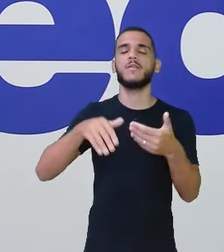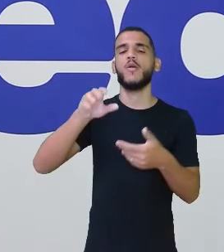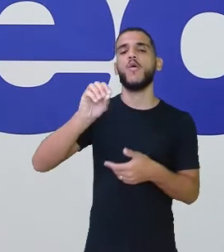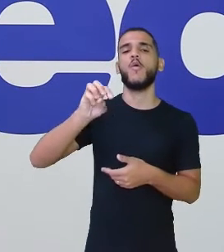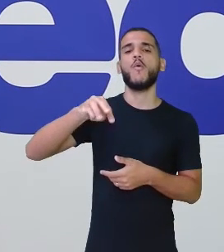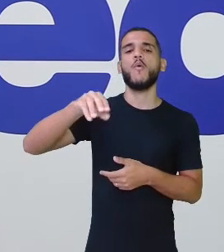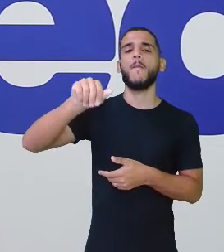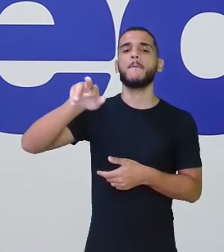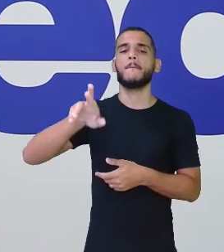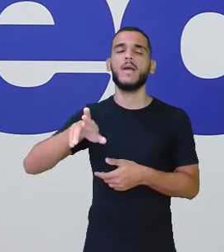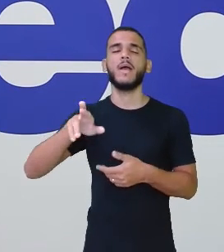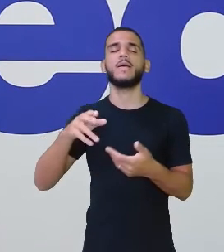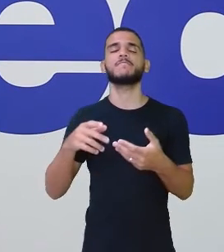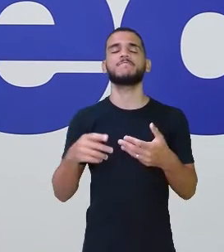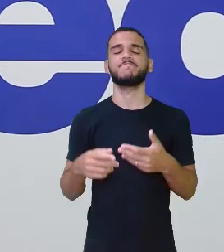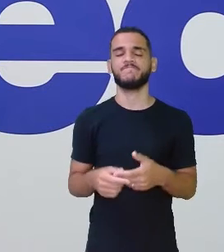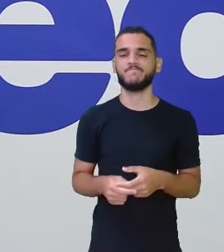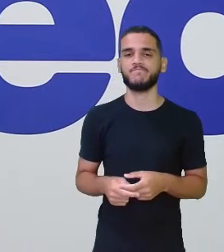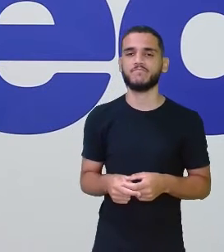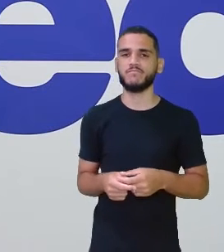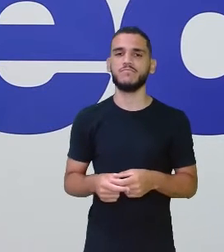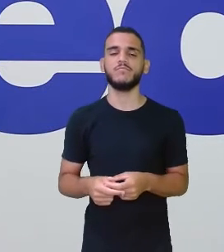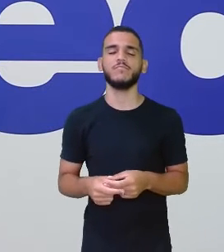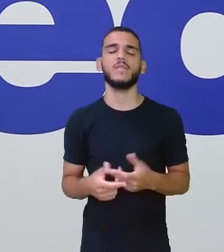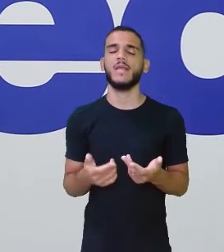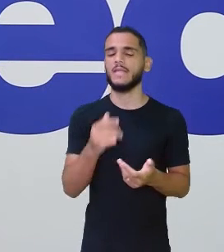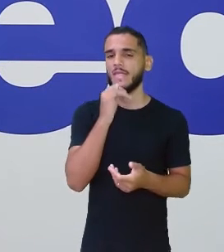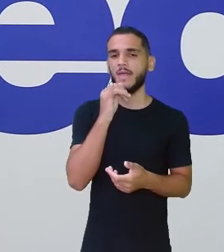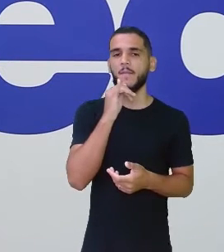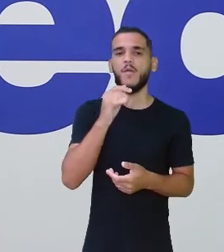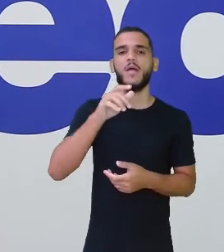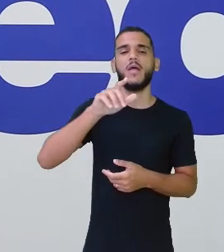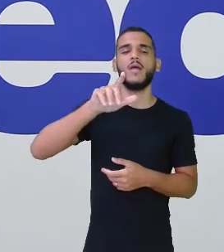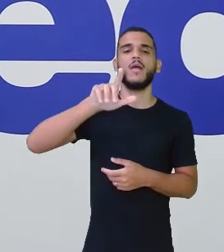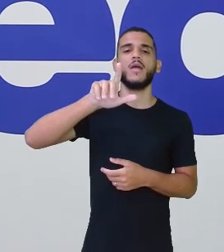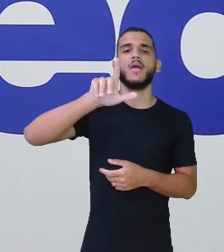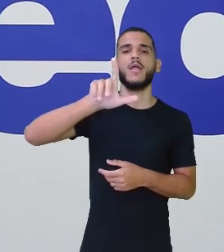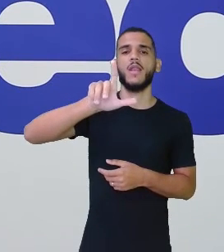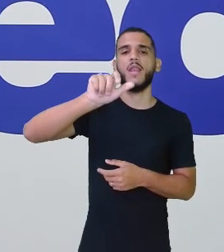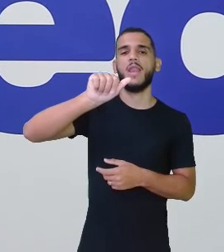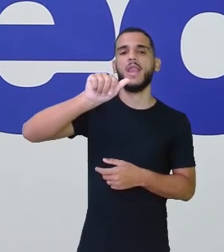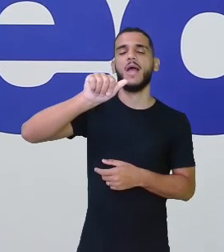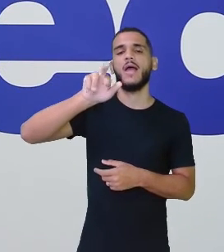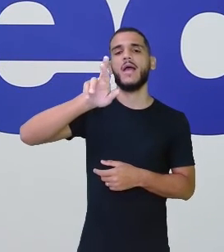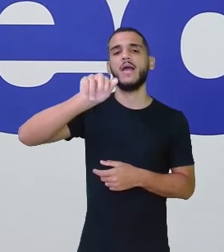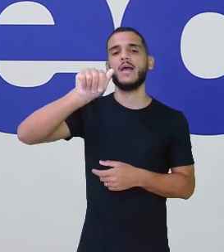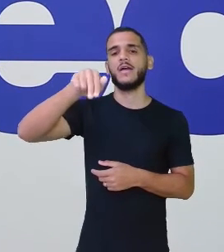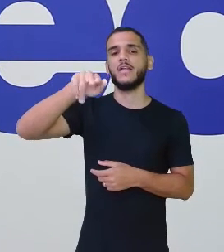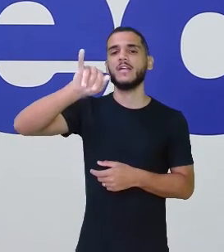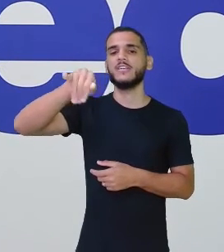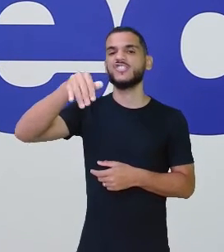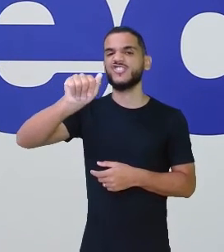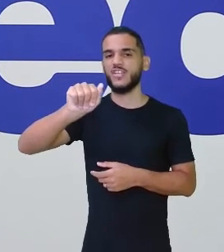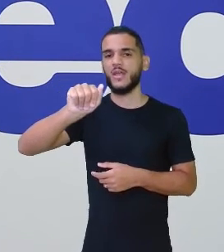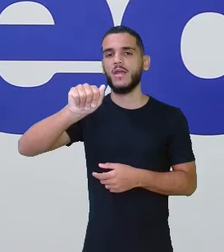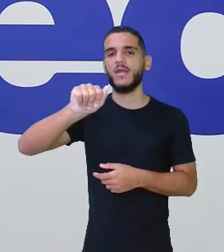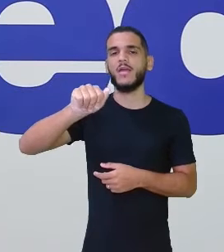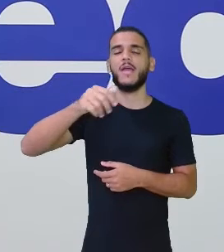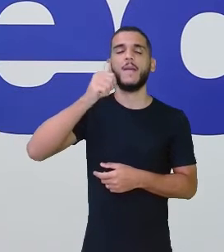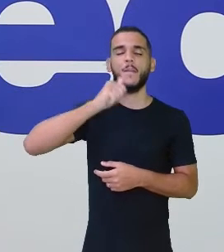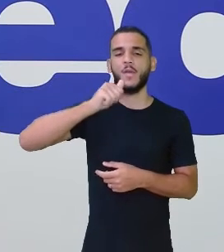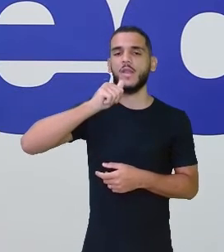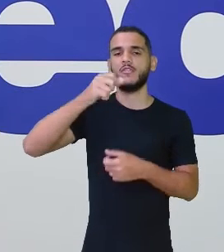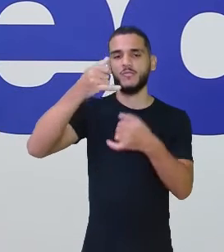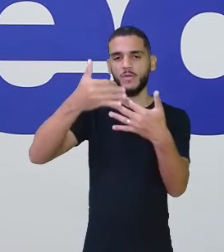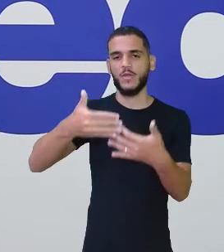né, também. A Maria colocou laranja e colocou sílaba forte, rã. E aí eles estão respondendo rã, rã,